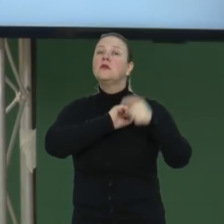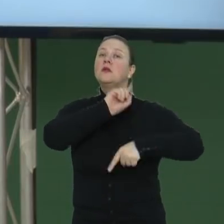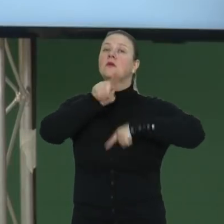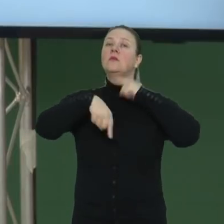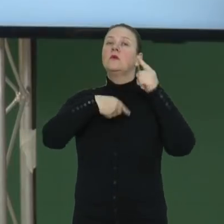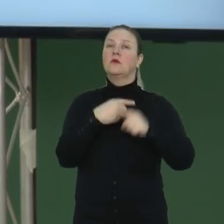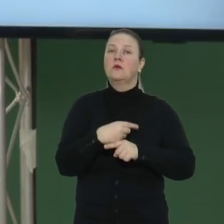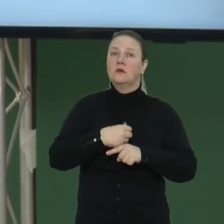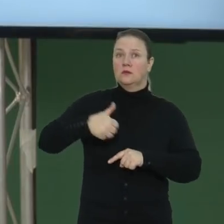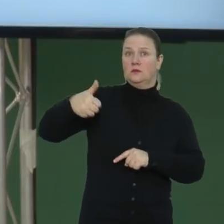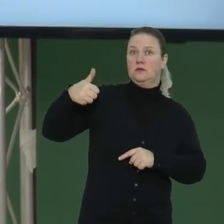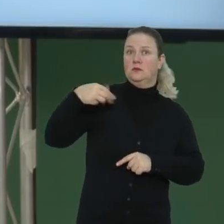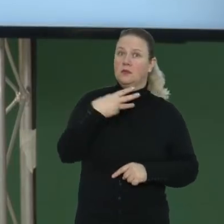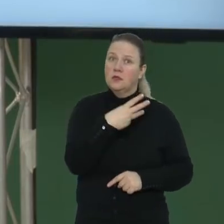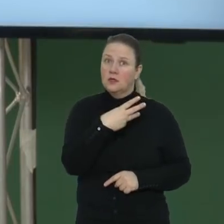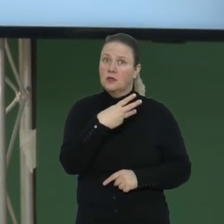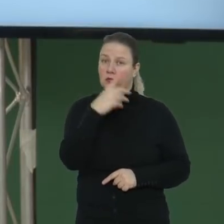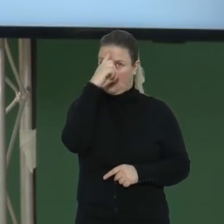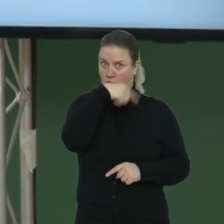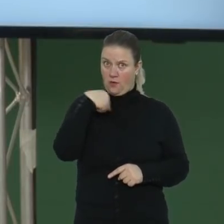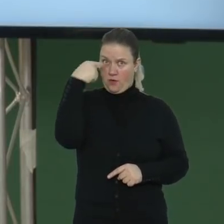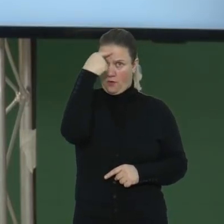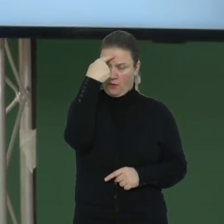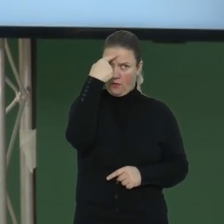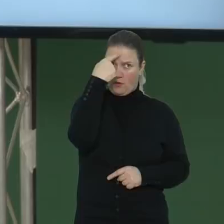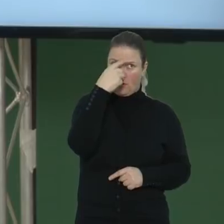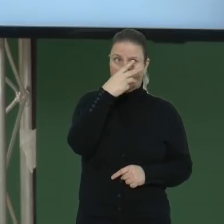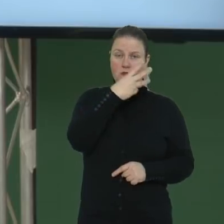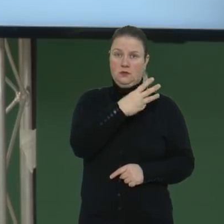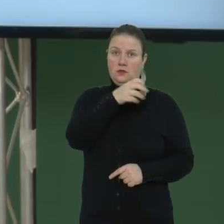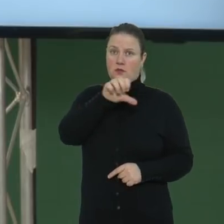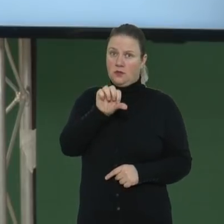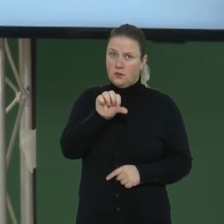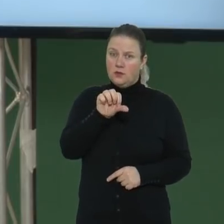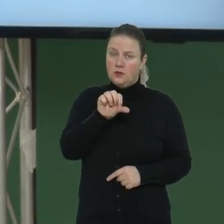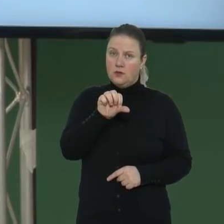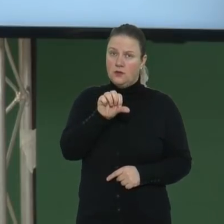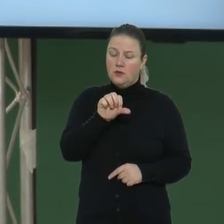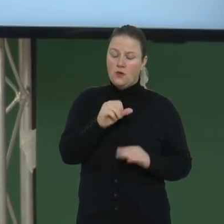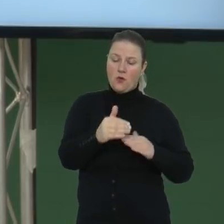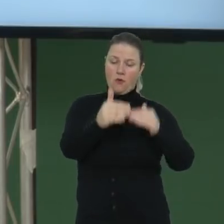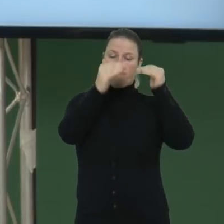outras 13 horas, 39, que está próximo do 40 aqui, lá para o